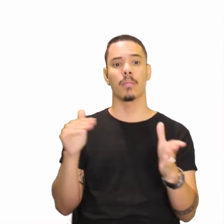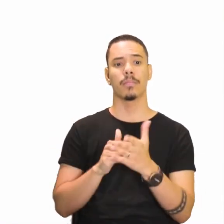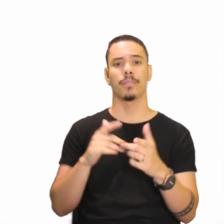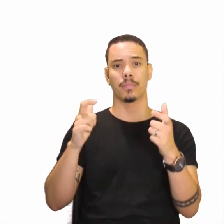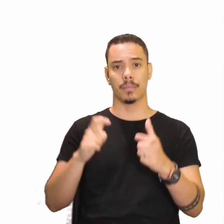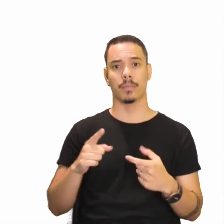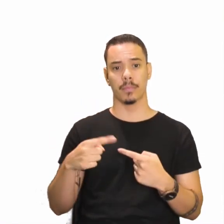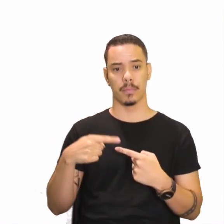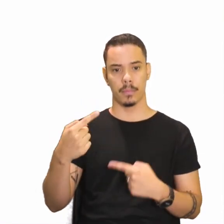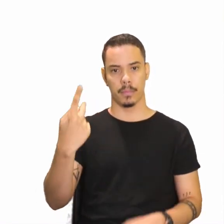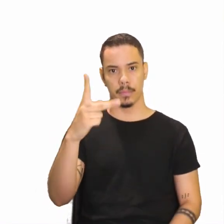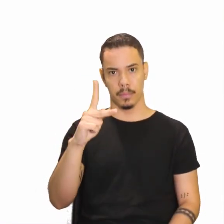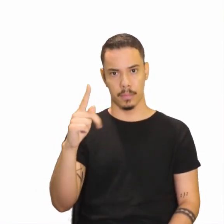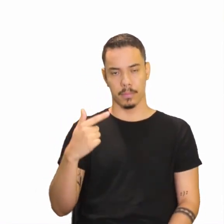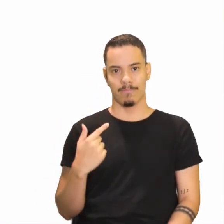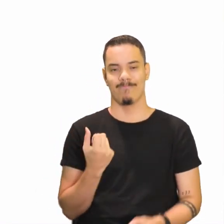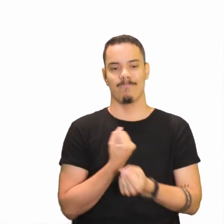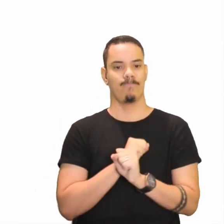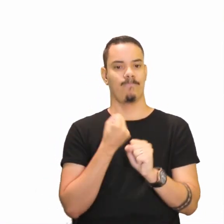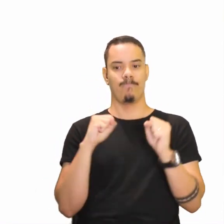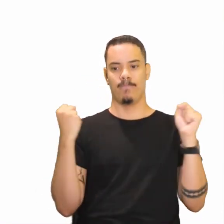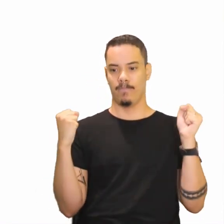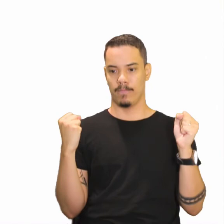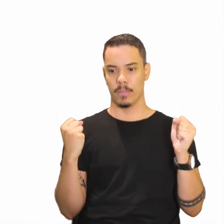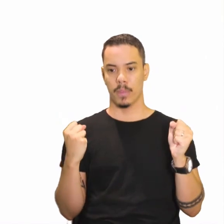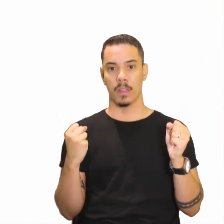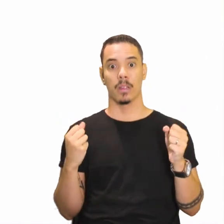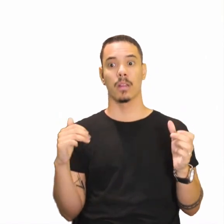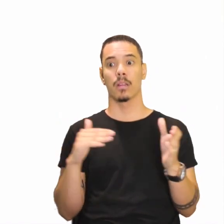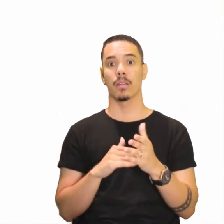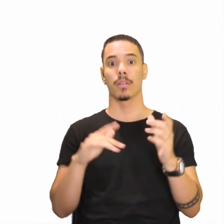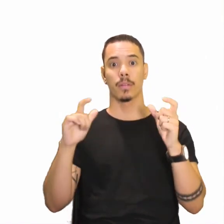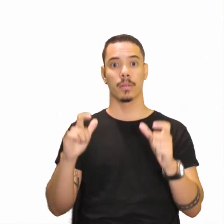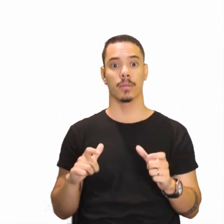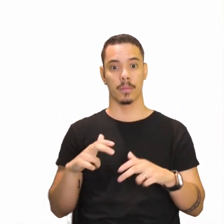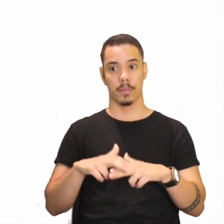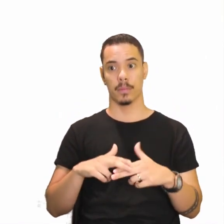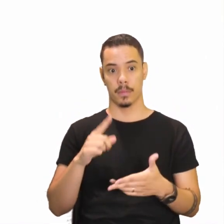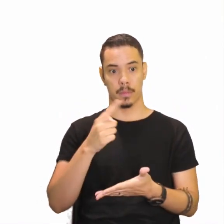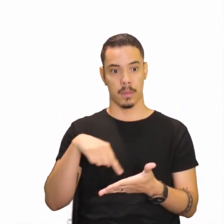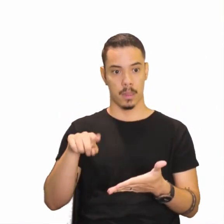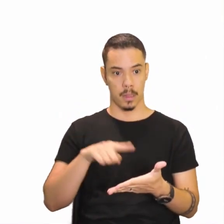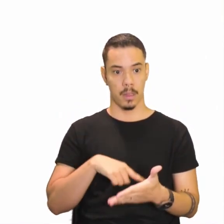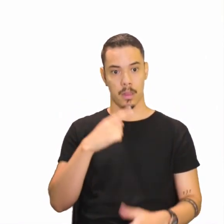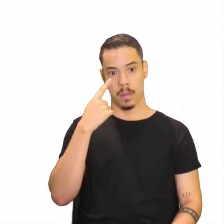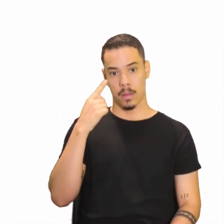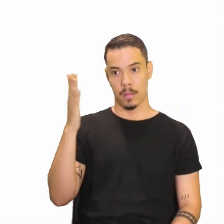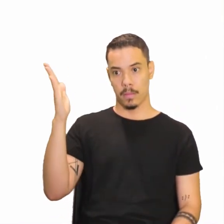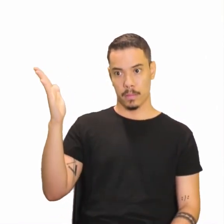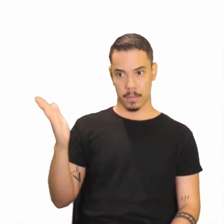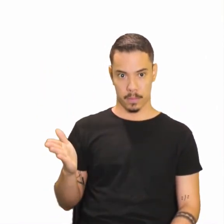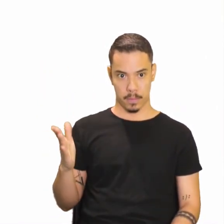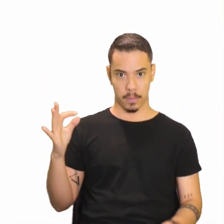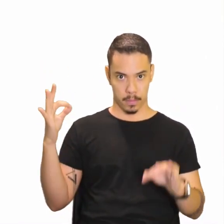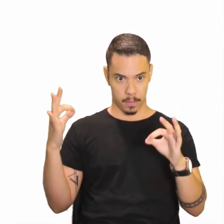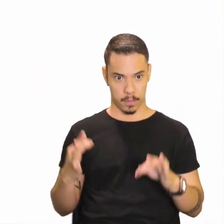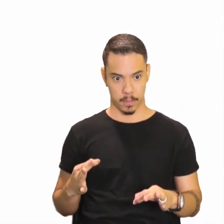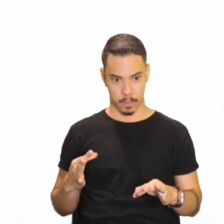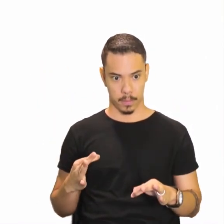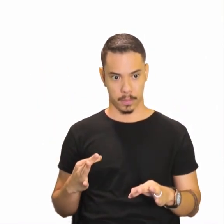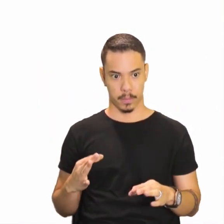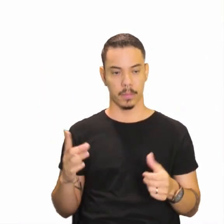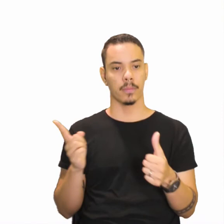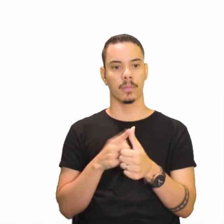sua rebeldia, menino? Então, para conferir para vocês, olha só,